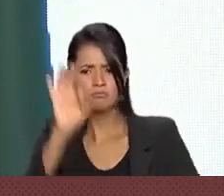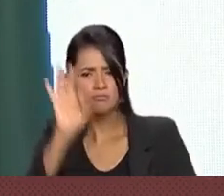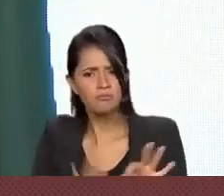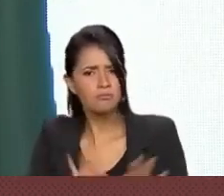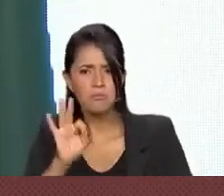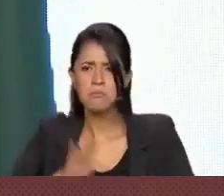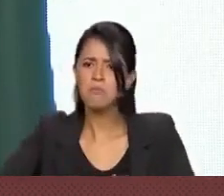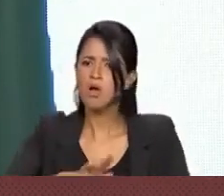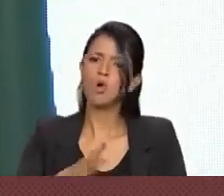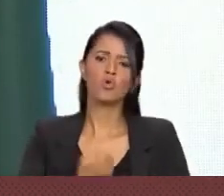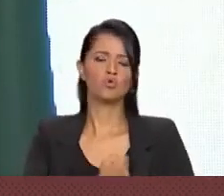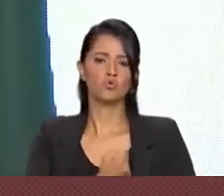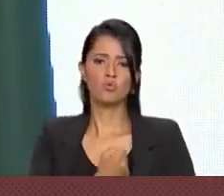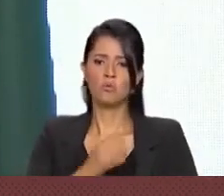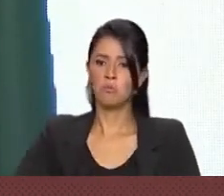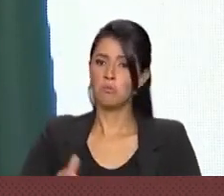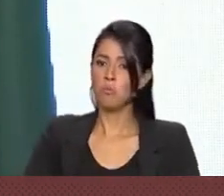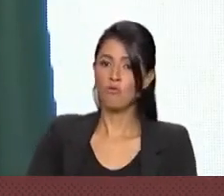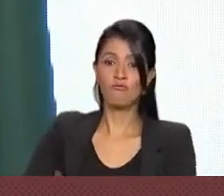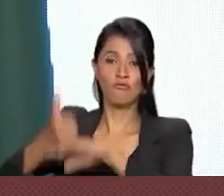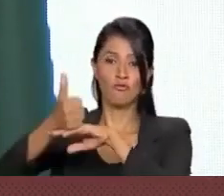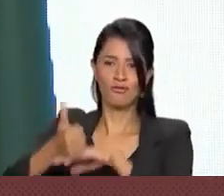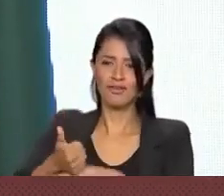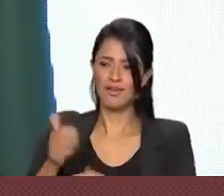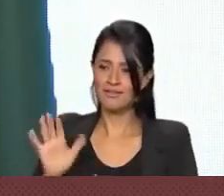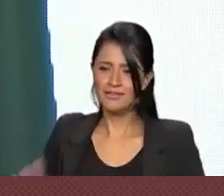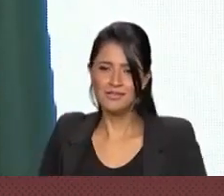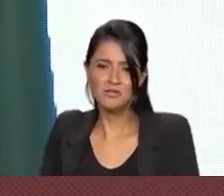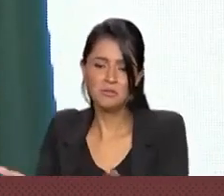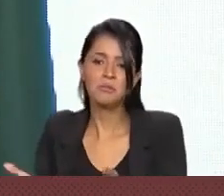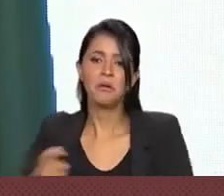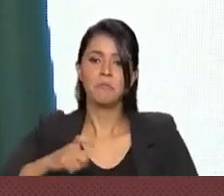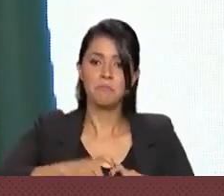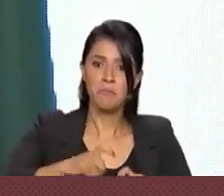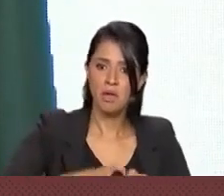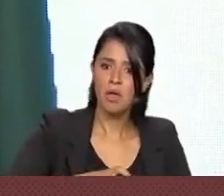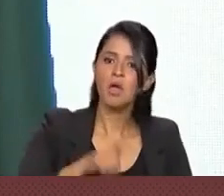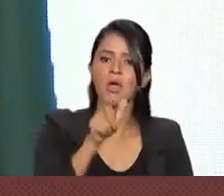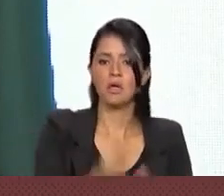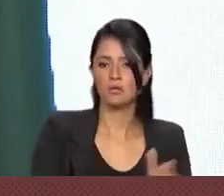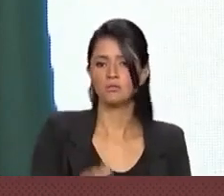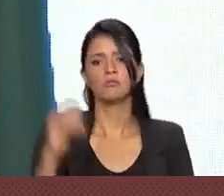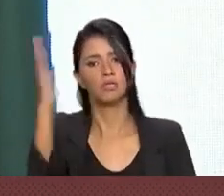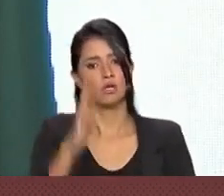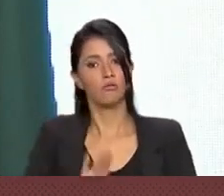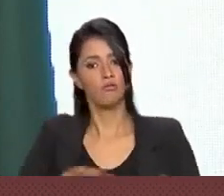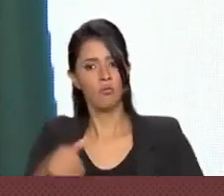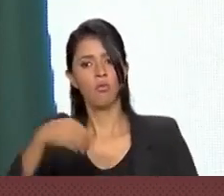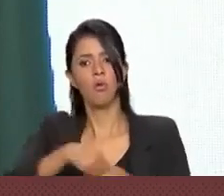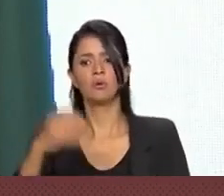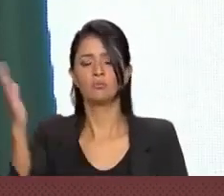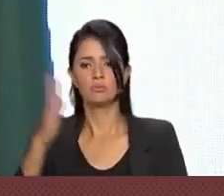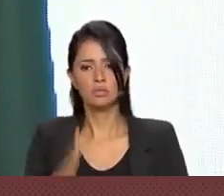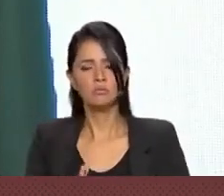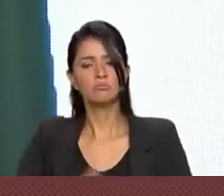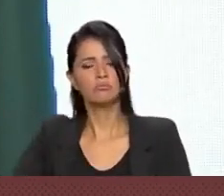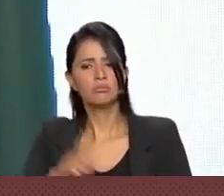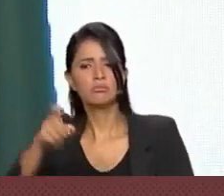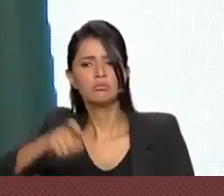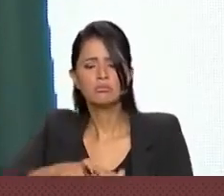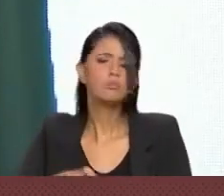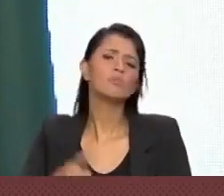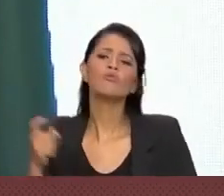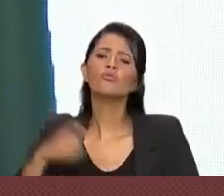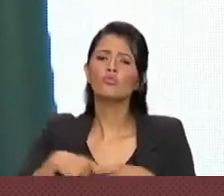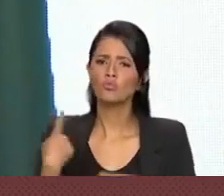de profissionais e incentivos para médicas e médicos brasileiros formados em nosso país. O mais médico voltou porque